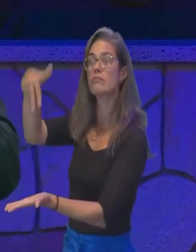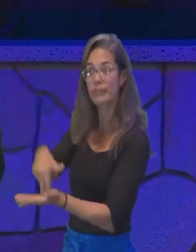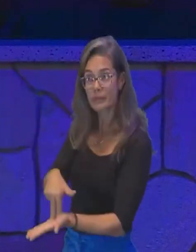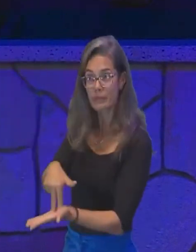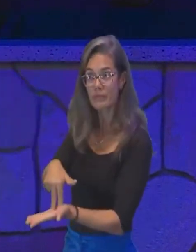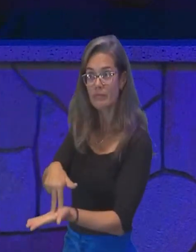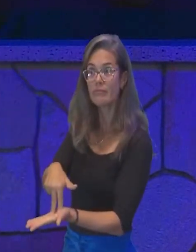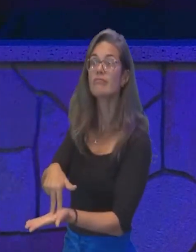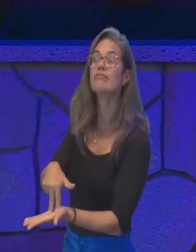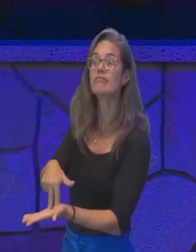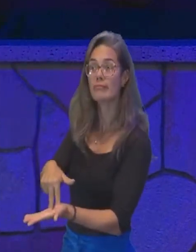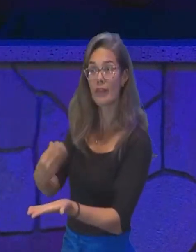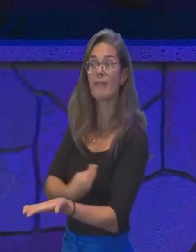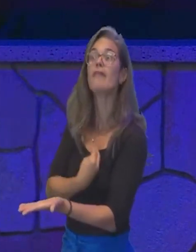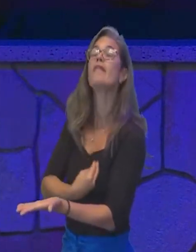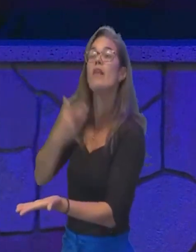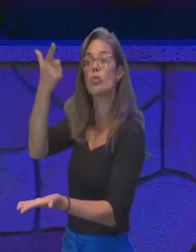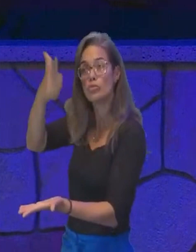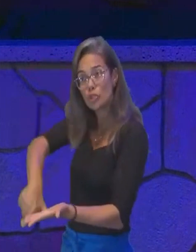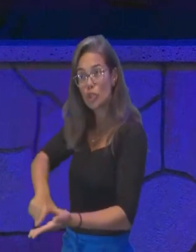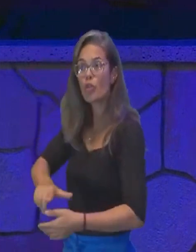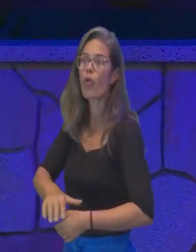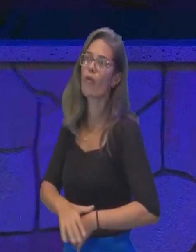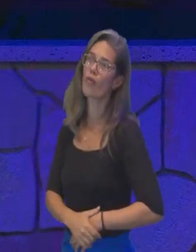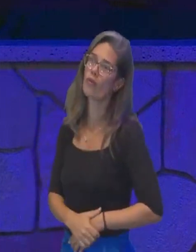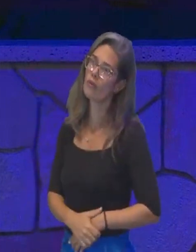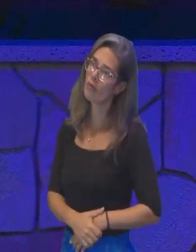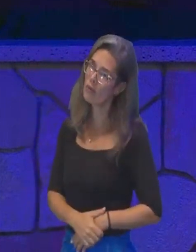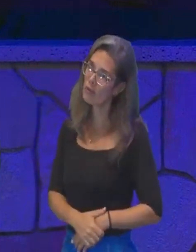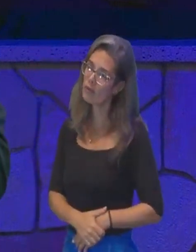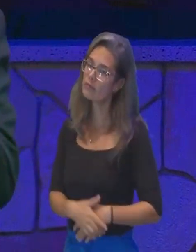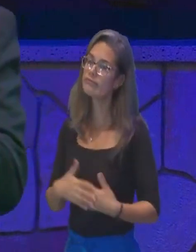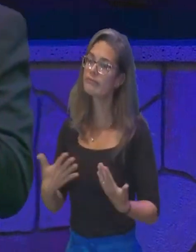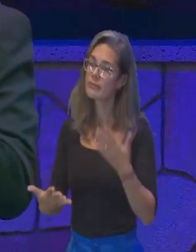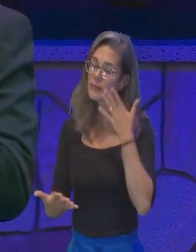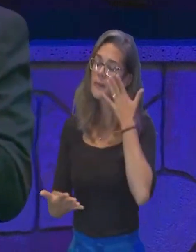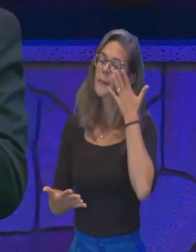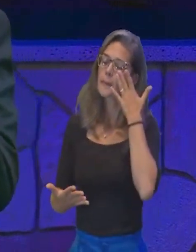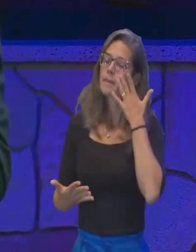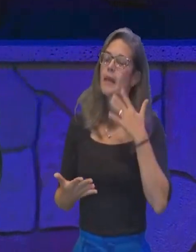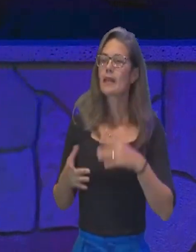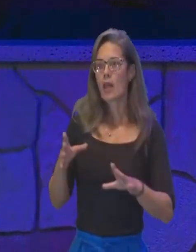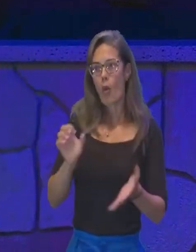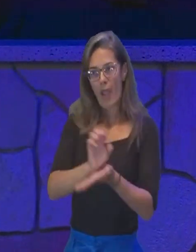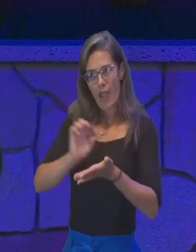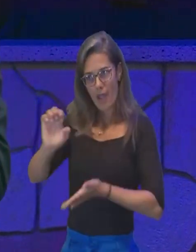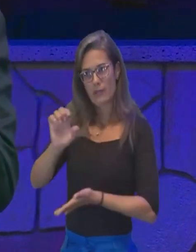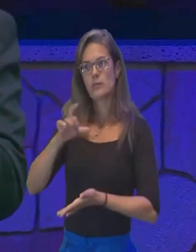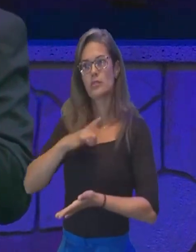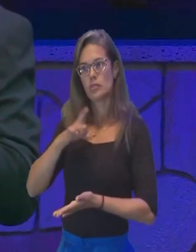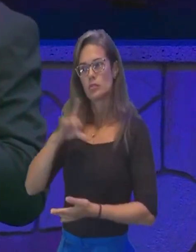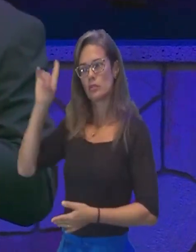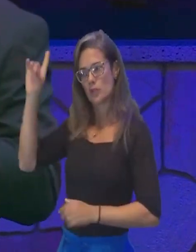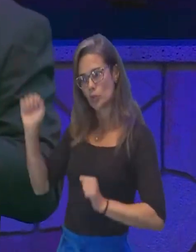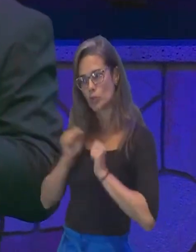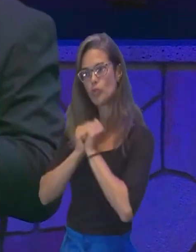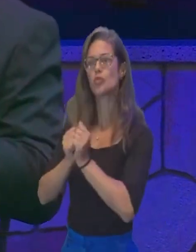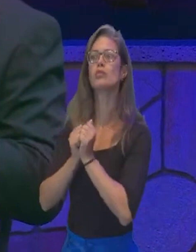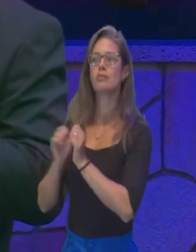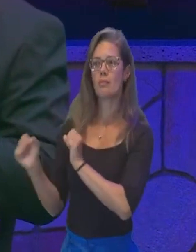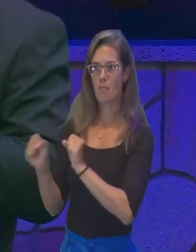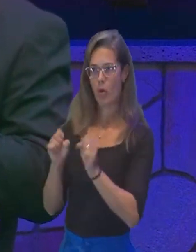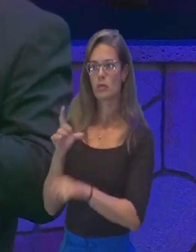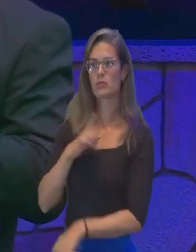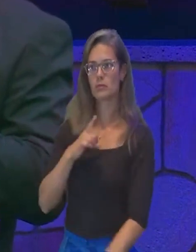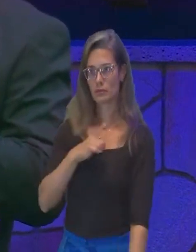homem. E observem no capítulo 18, no verso 1, que muito tempo depois, então, ali escondido na casa